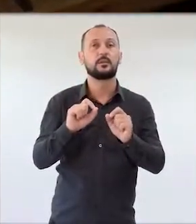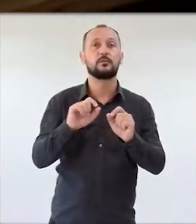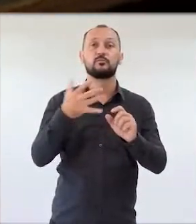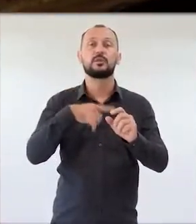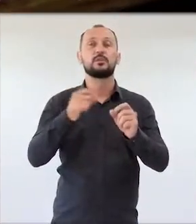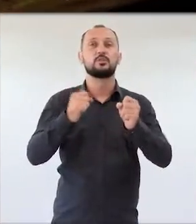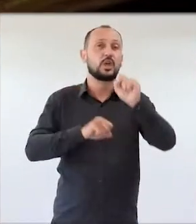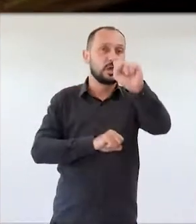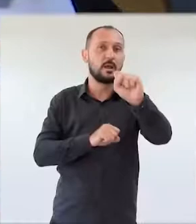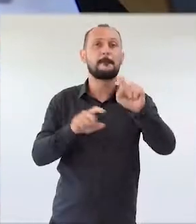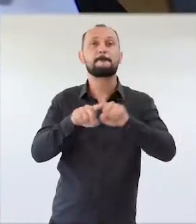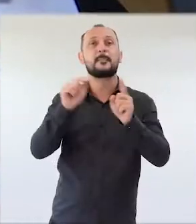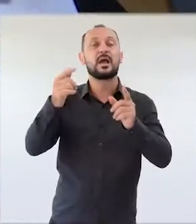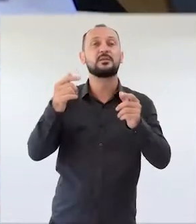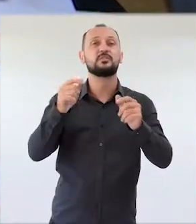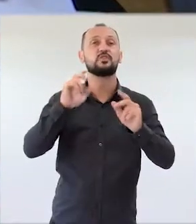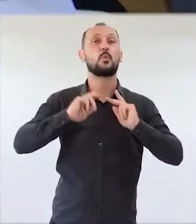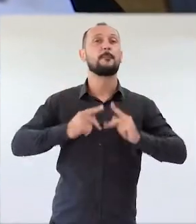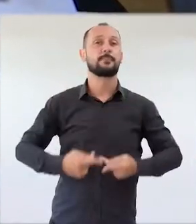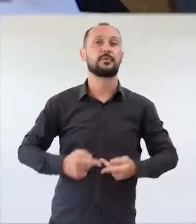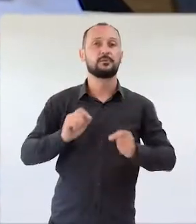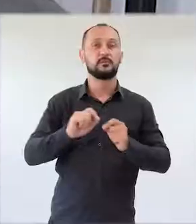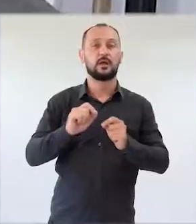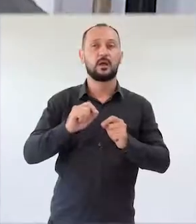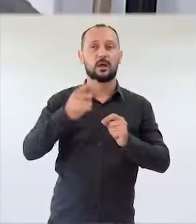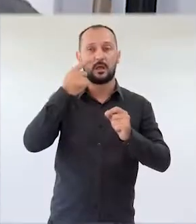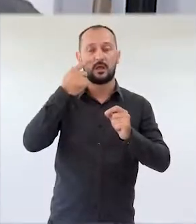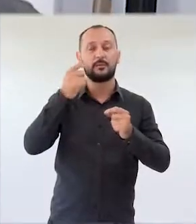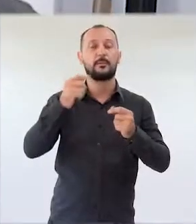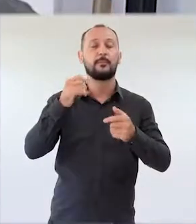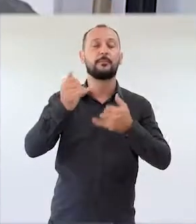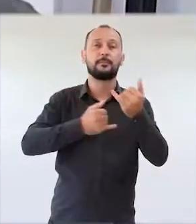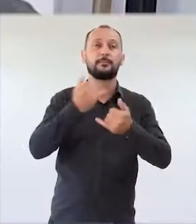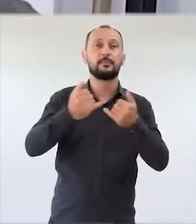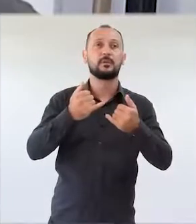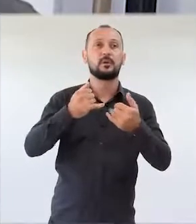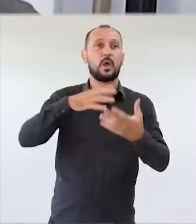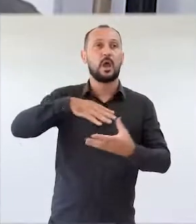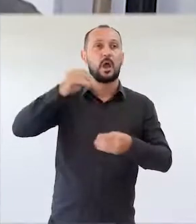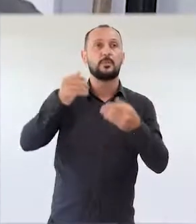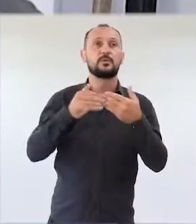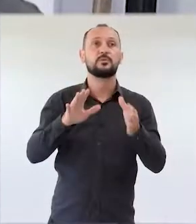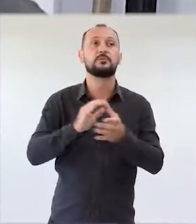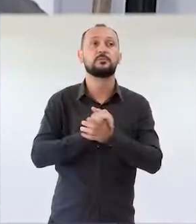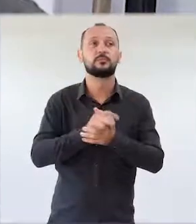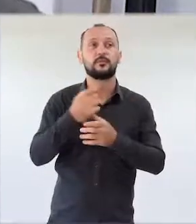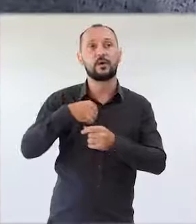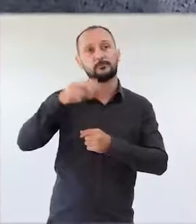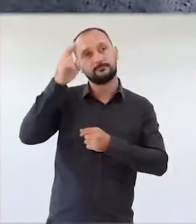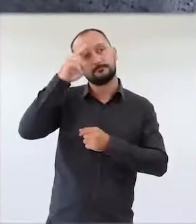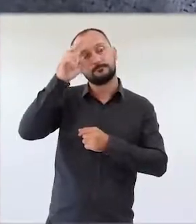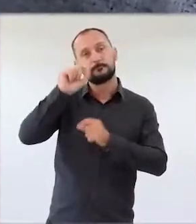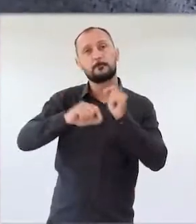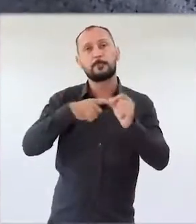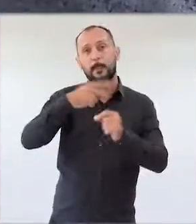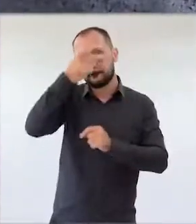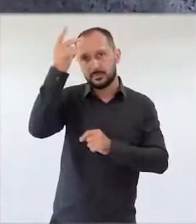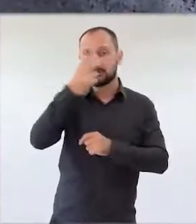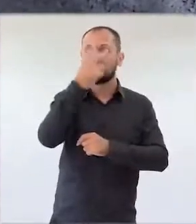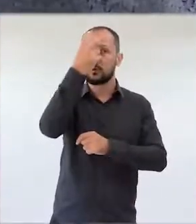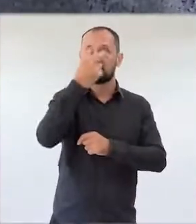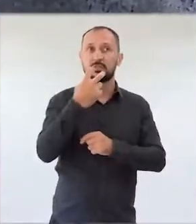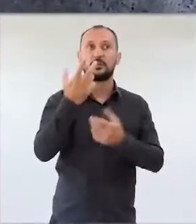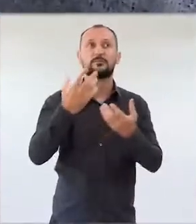tem menos essa coisa heróica e mais essa coisa humana. A Janela da Alma, eu brinco que é uma apologia à imaginação. A narrativa é uma pessoa que